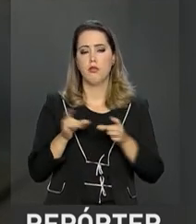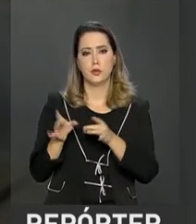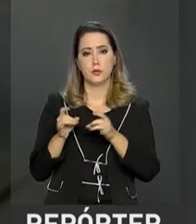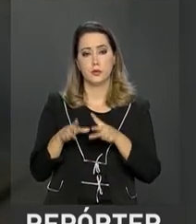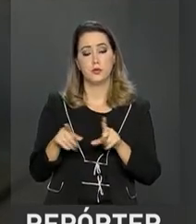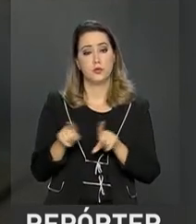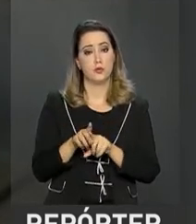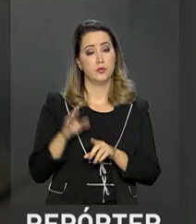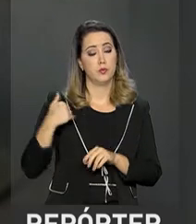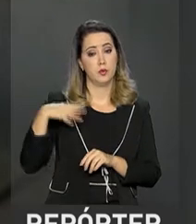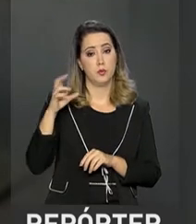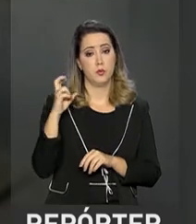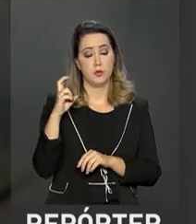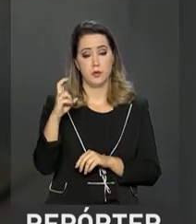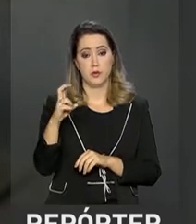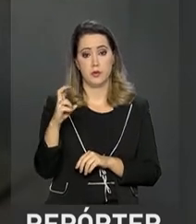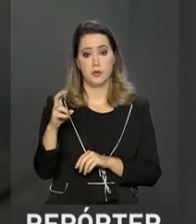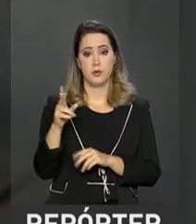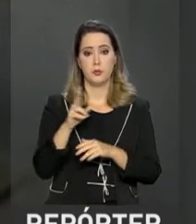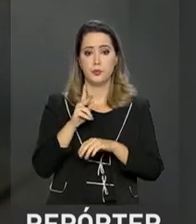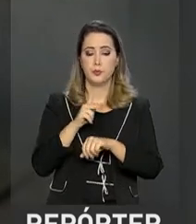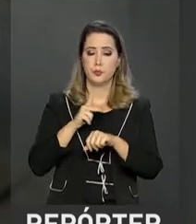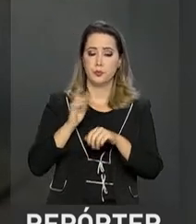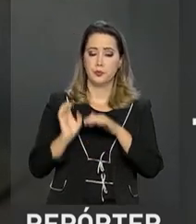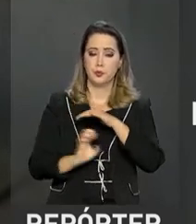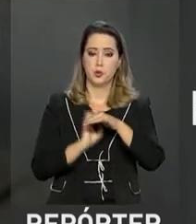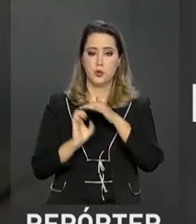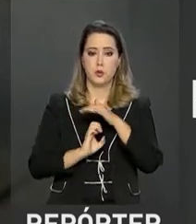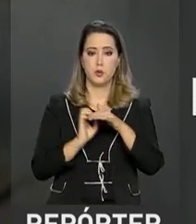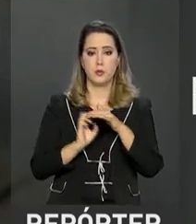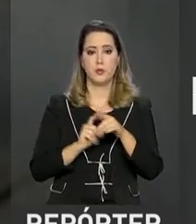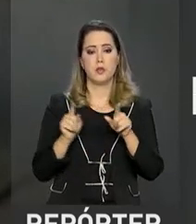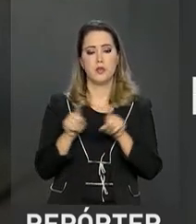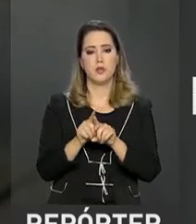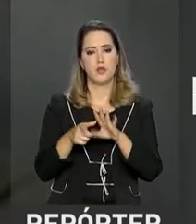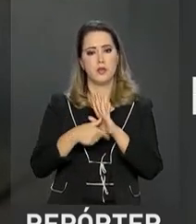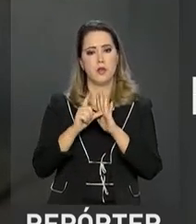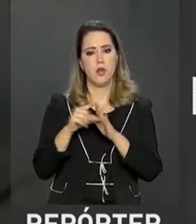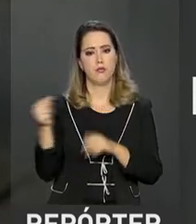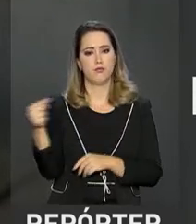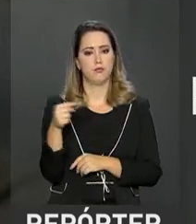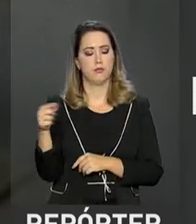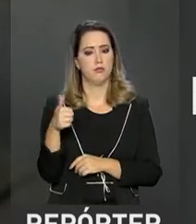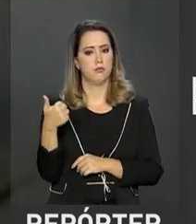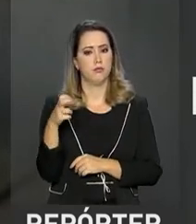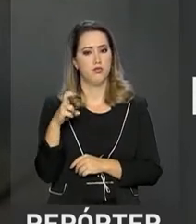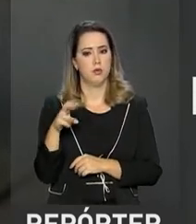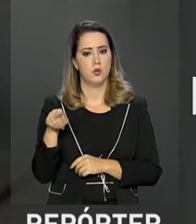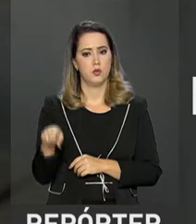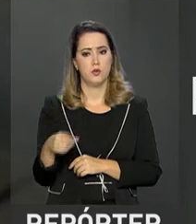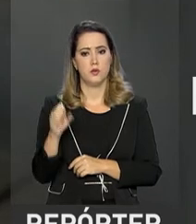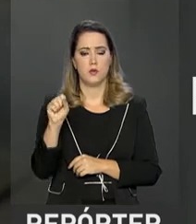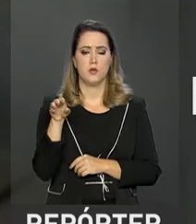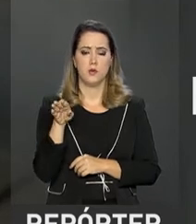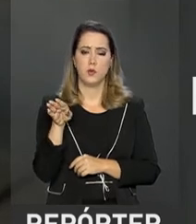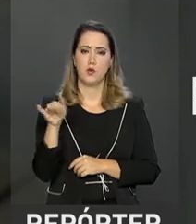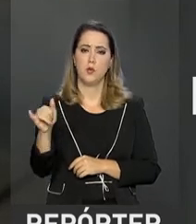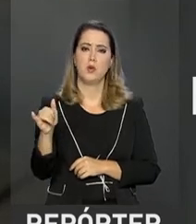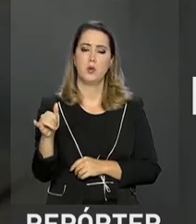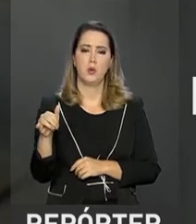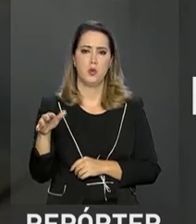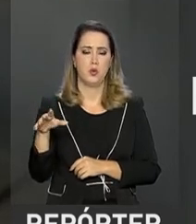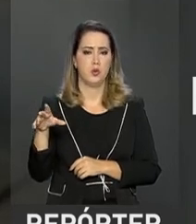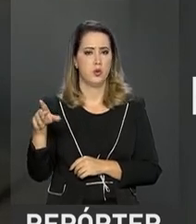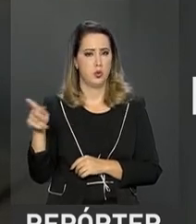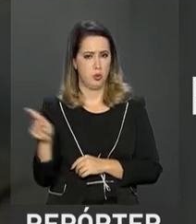federais foi da petrobras que saiu de um prejuízo de 15 bilhões de 800 milhões de reais nos primeiros nove